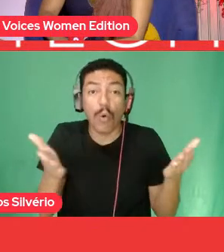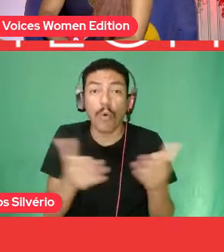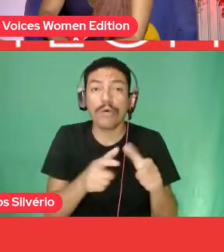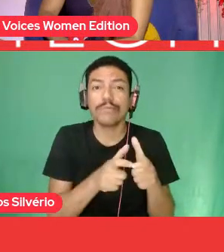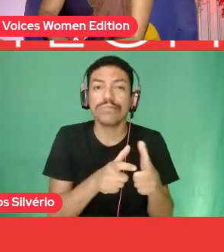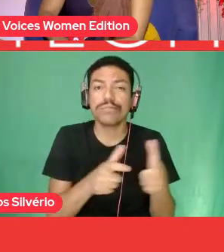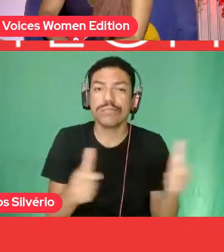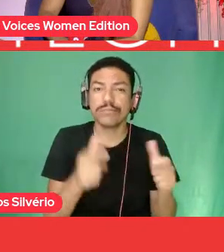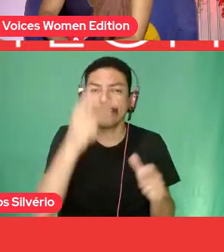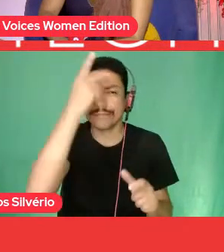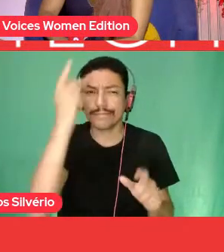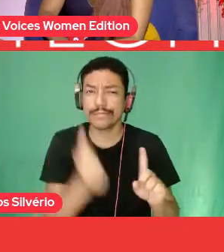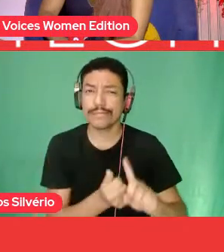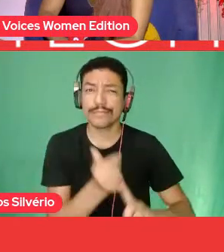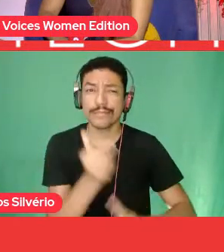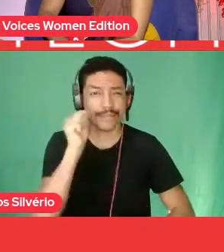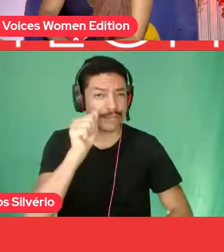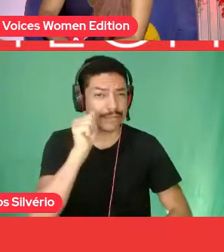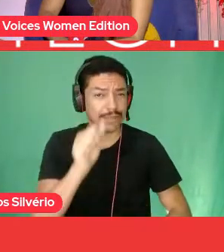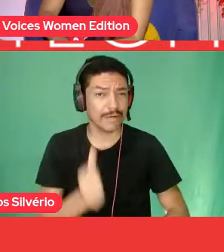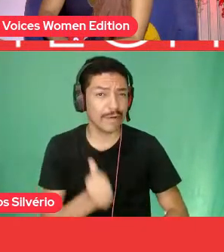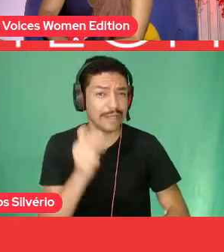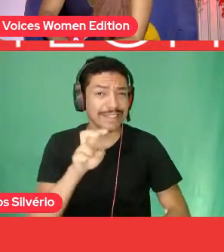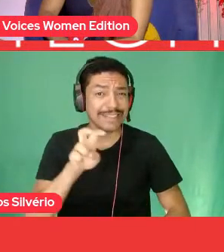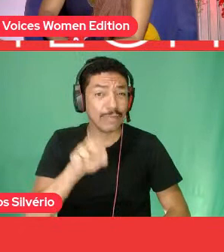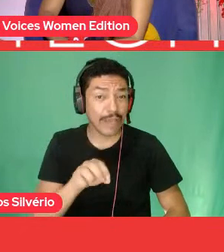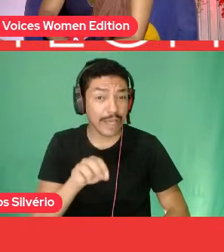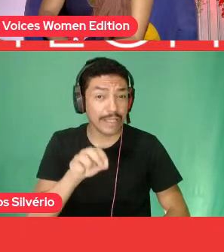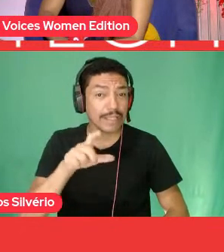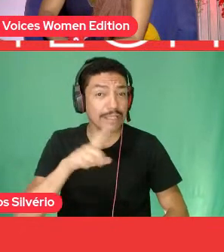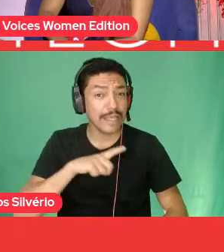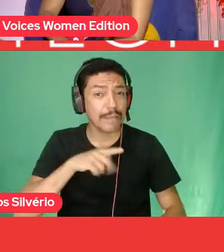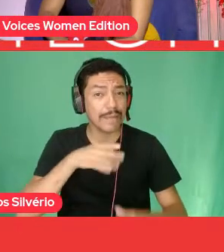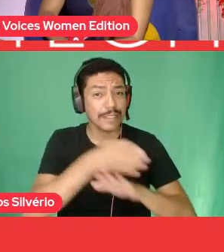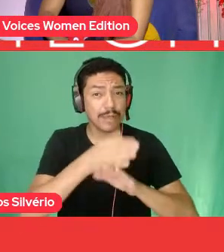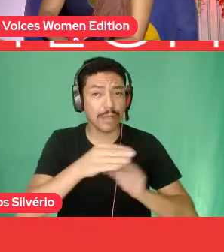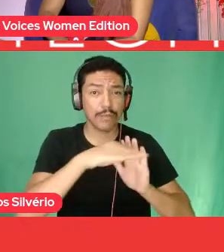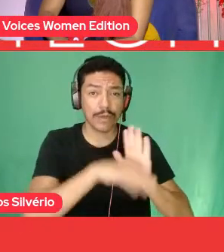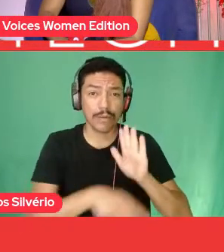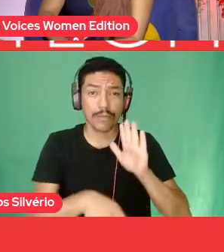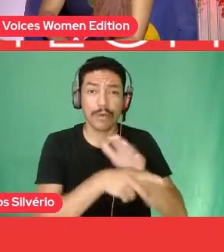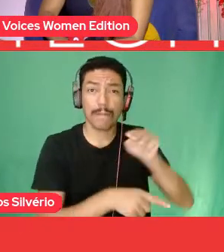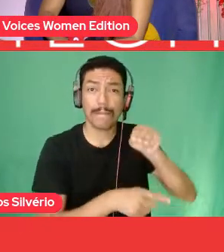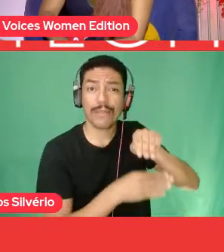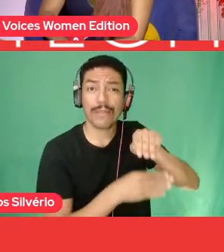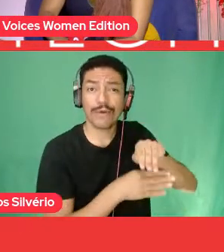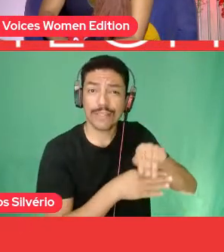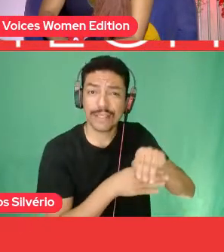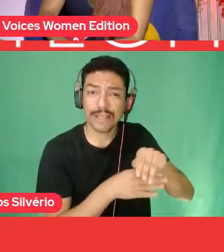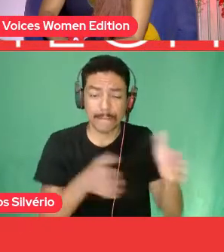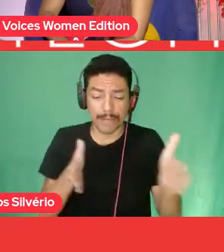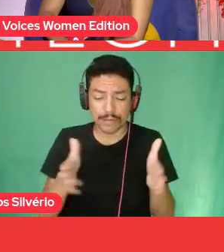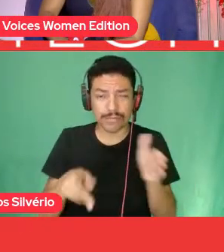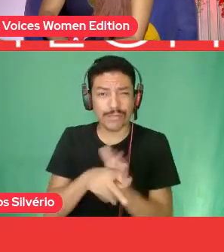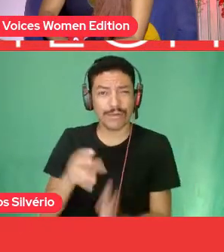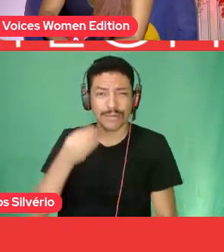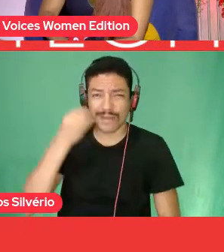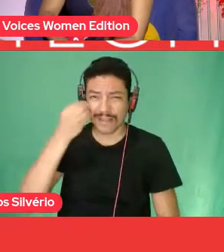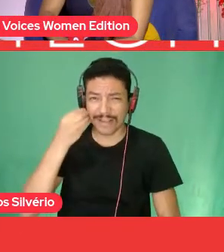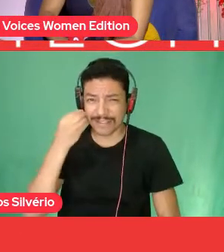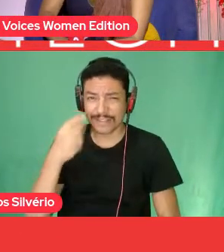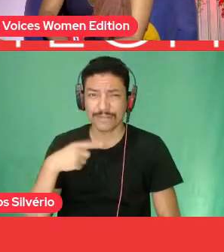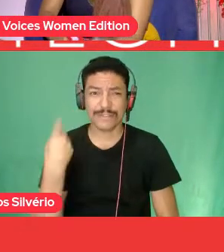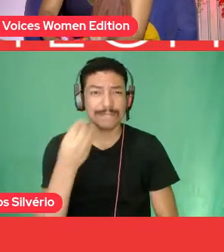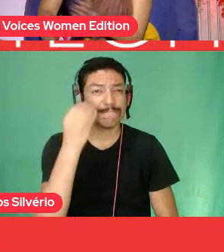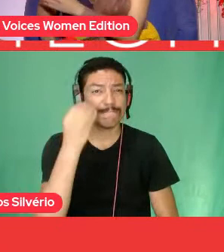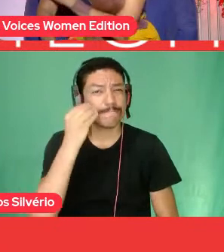CIT que estão passando por um programa de mentoria também, numa fase experimental, né? Porque a gente quer cada vez mais,